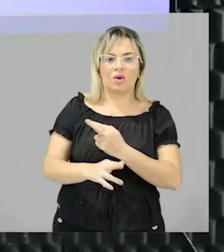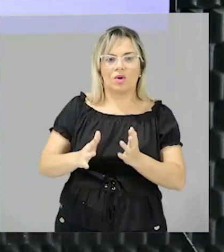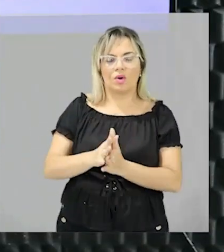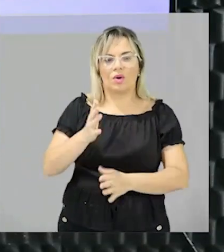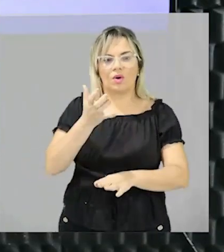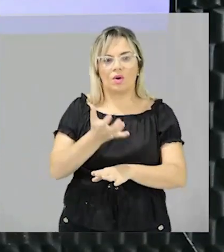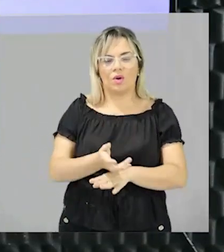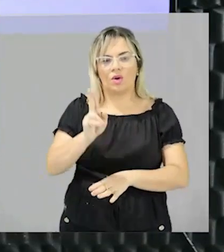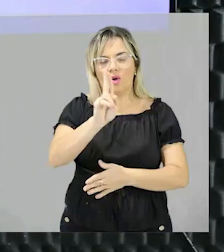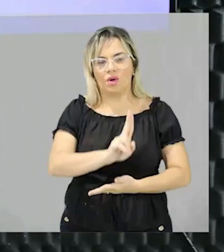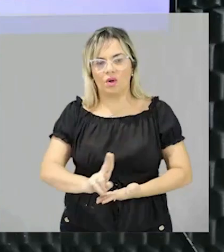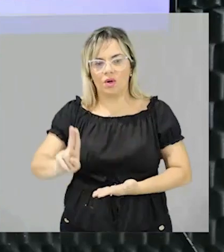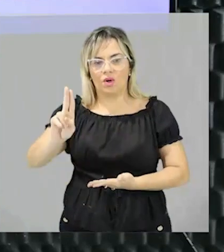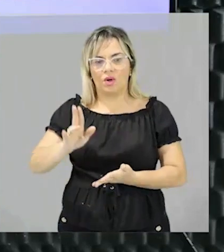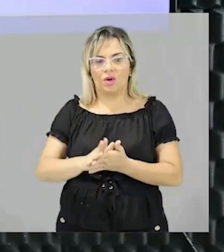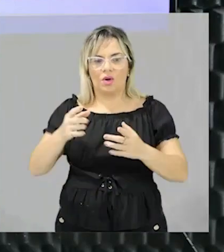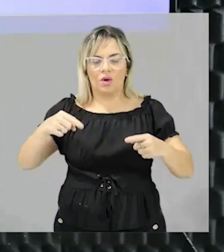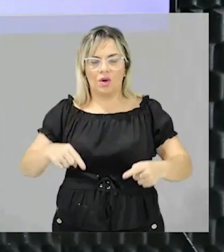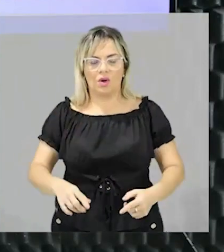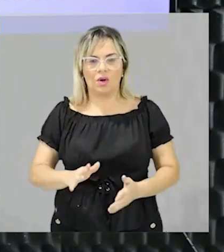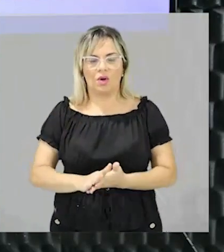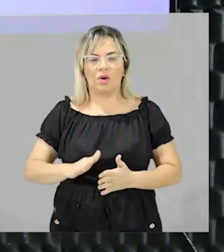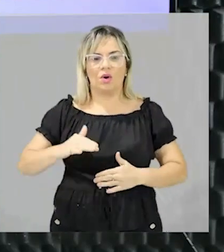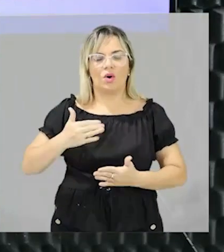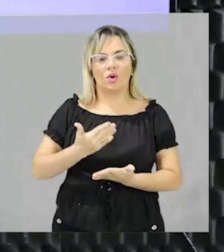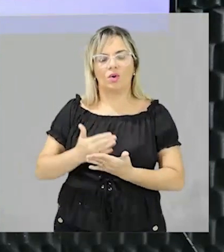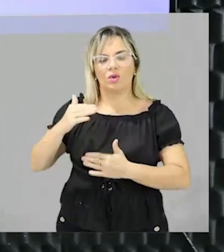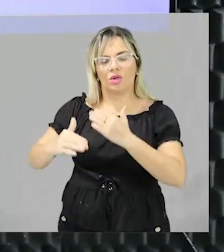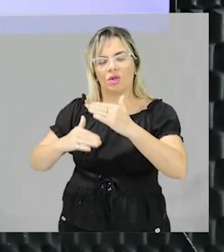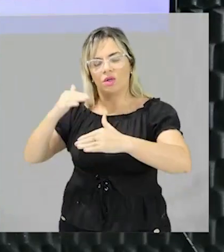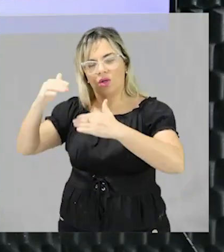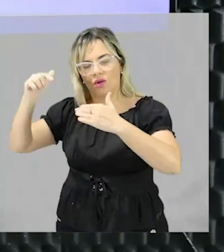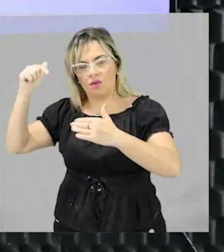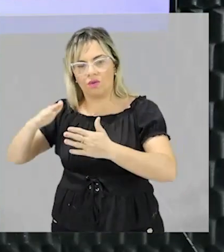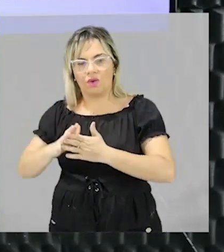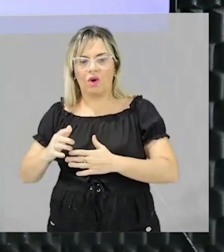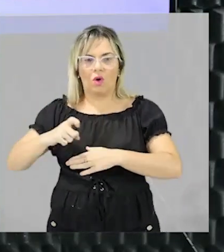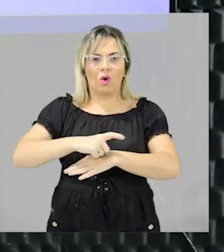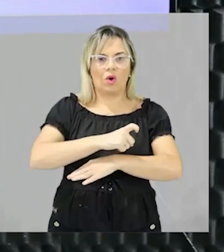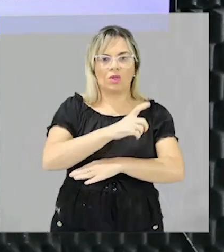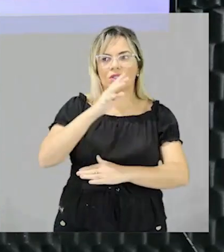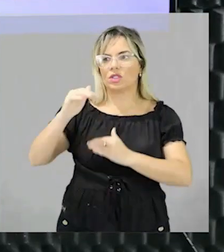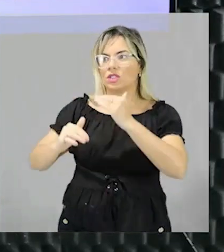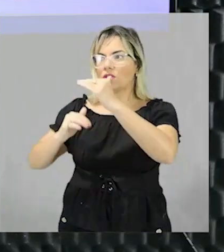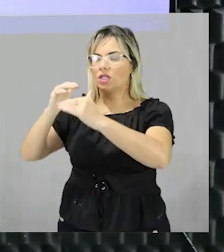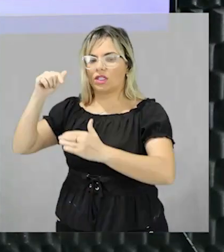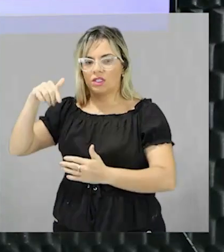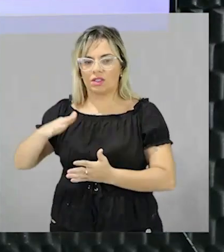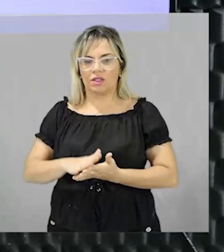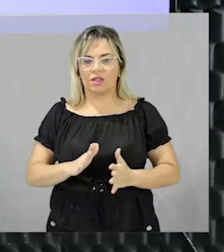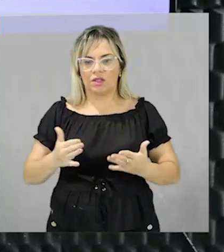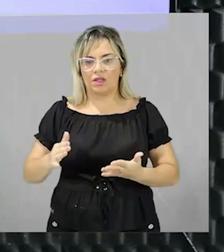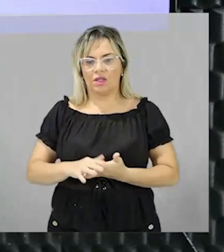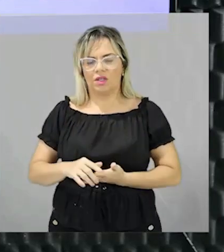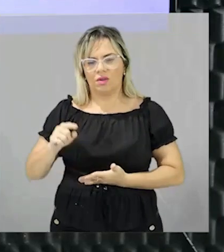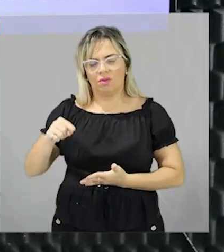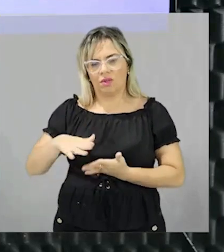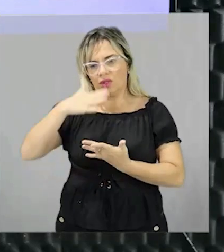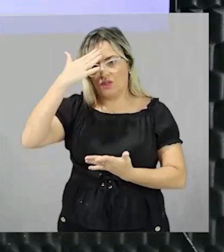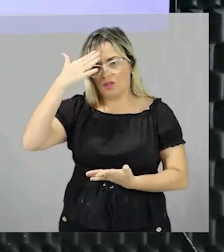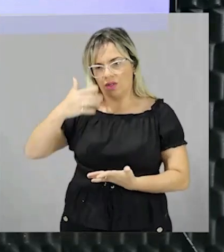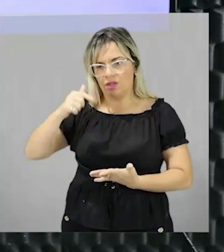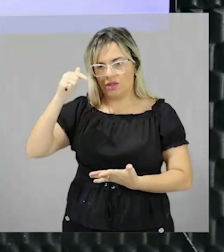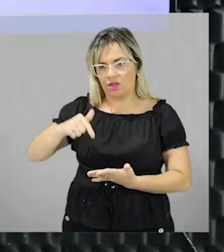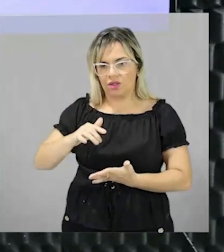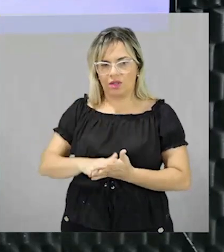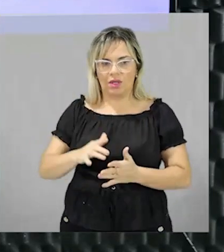chamada antropologia, que é o estudo do homem, da evolução dele, tá? E muitos defendem que, se não travarmos a crise